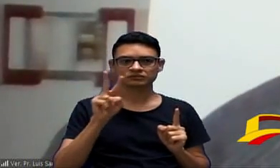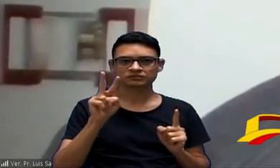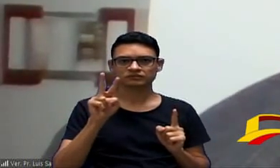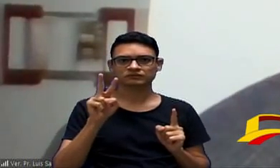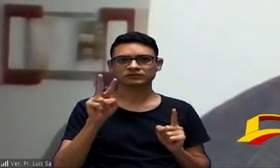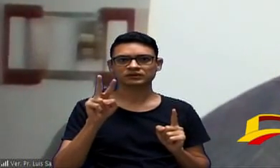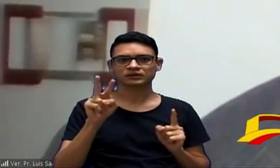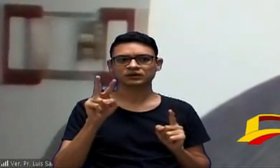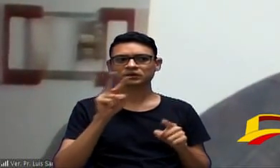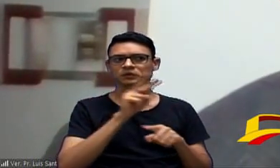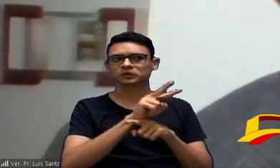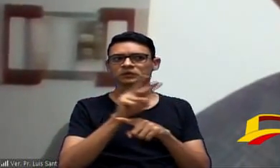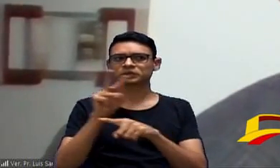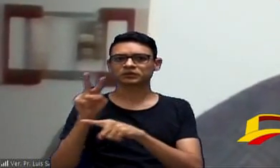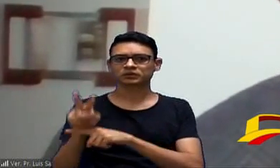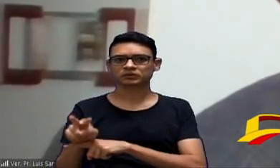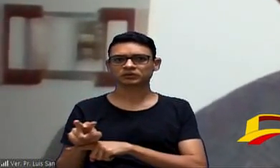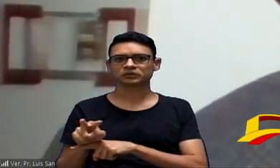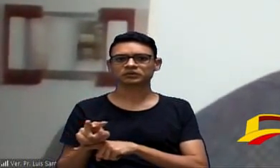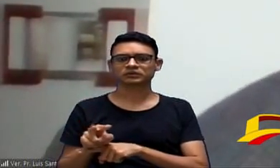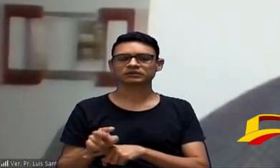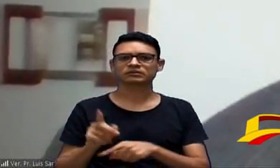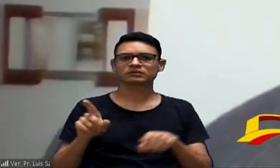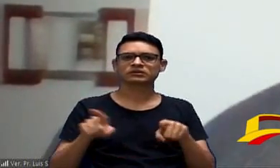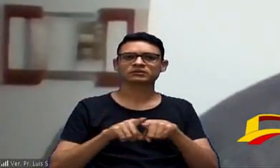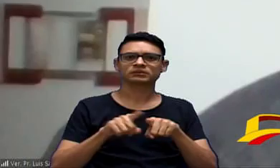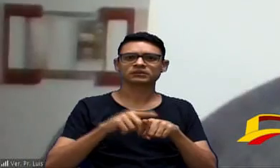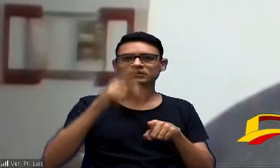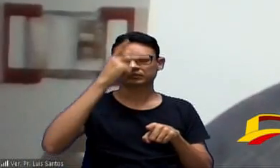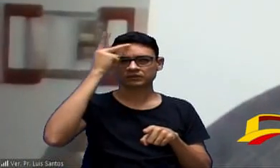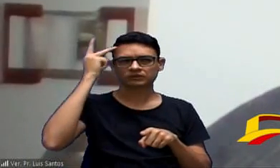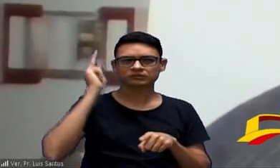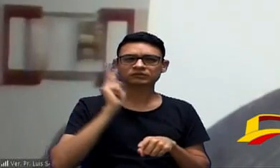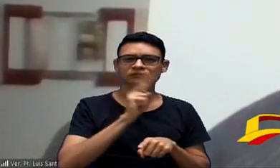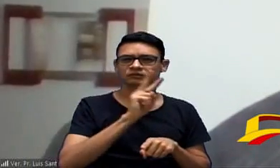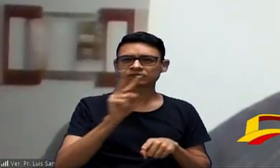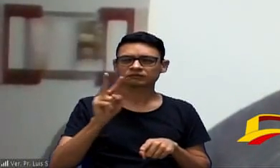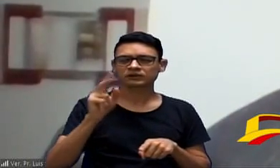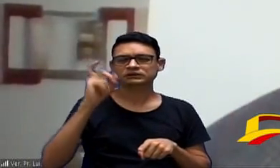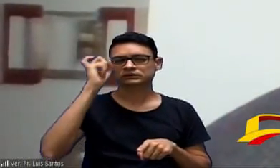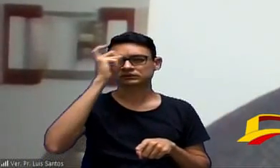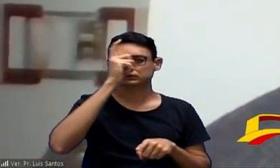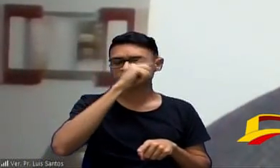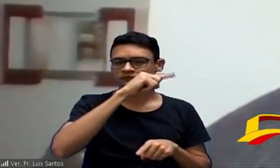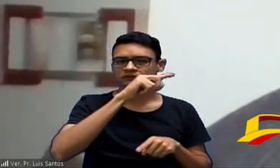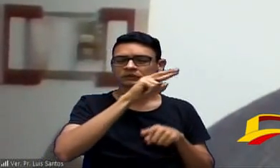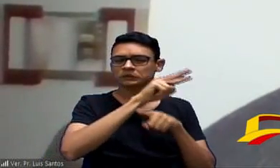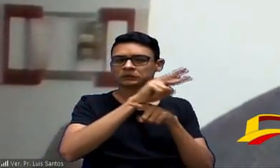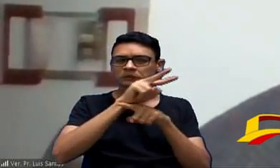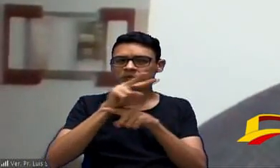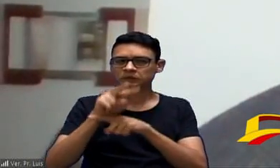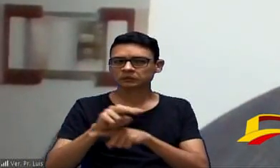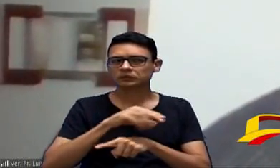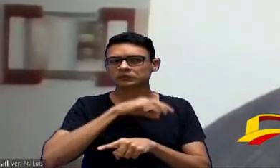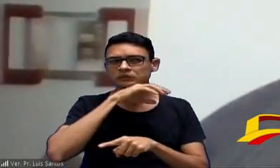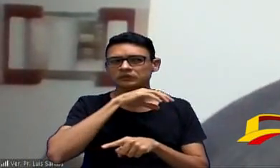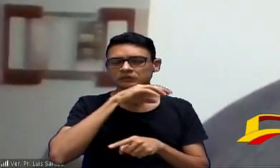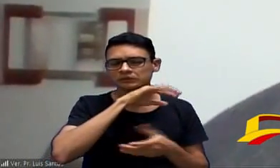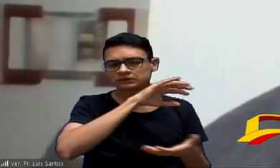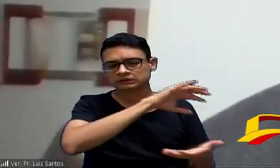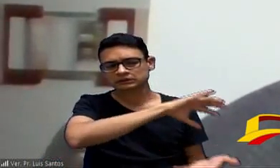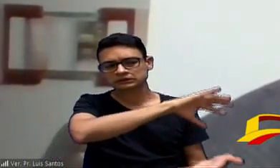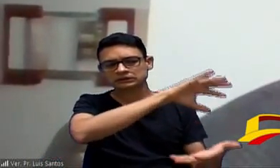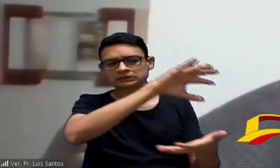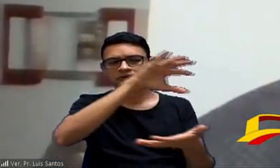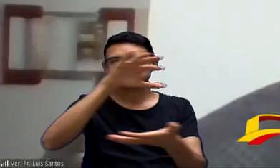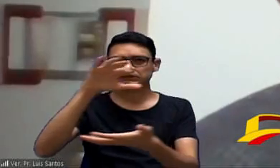os cuidadores e os ativistas passarem de dificuldades para manter os animais que eles recolhem.